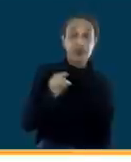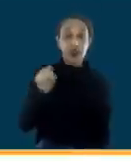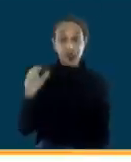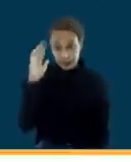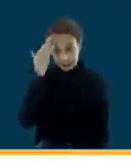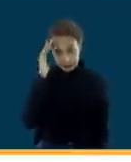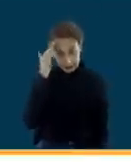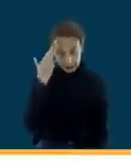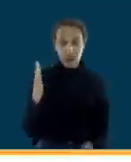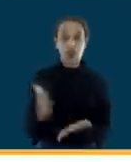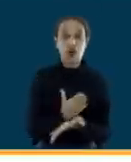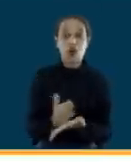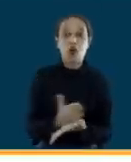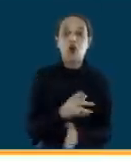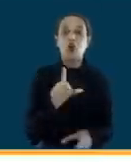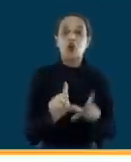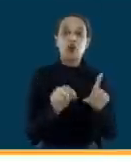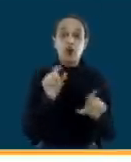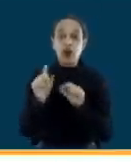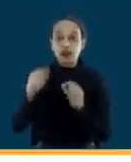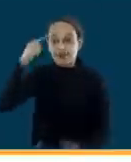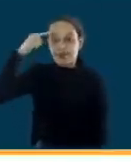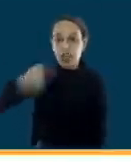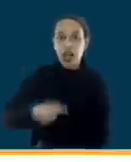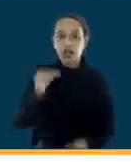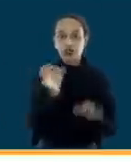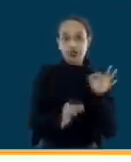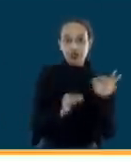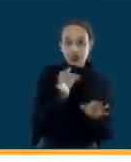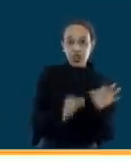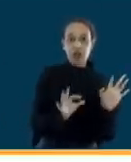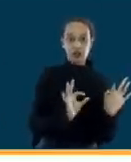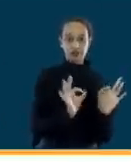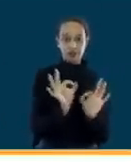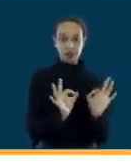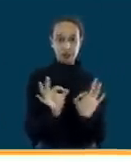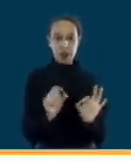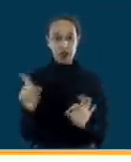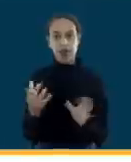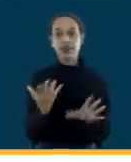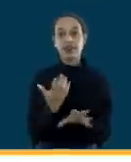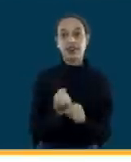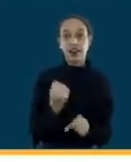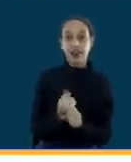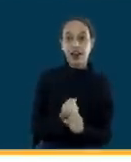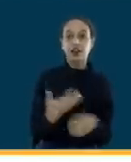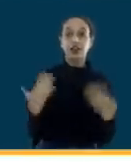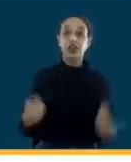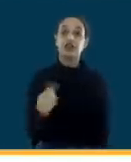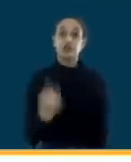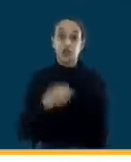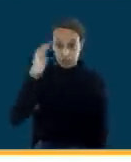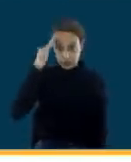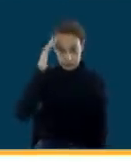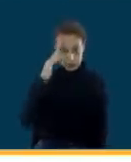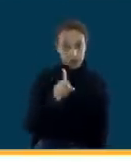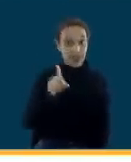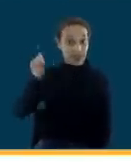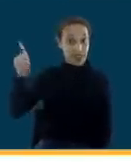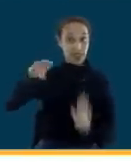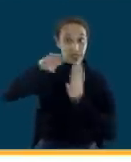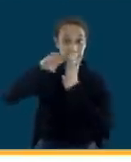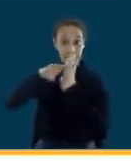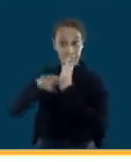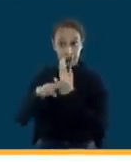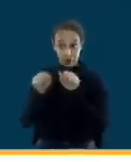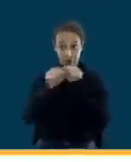algumas decisões judiciais que recalibraram esse cálculo populacional. Portanto, nós consideramos que aquela tabela distribuída é uma tabela